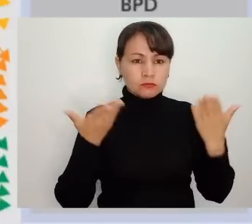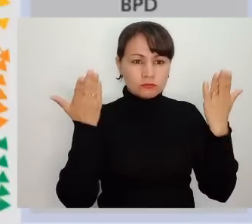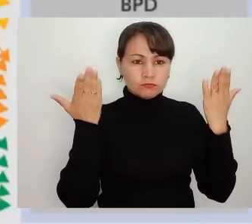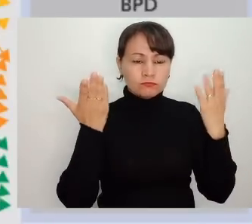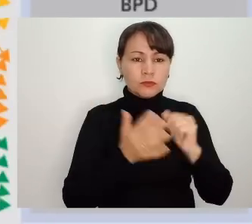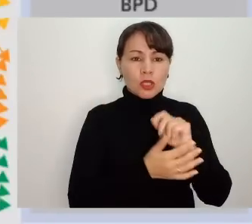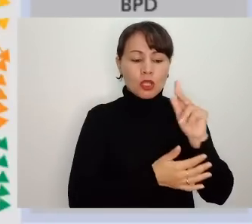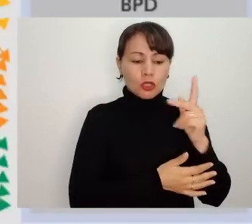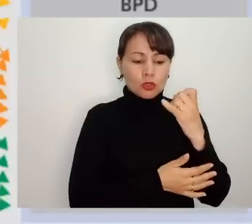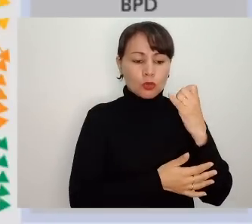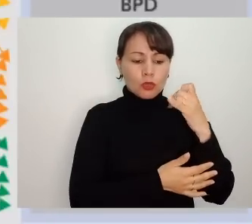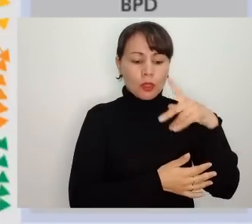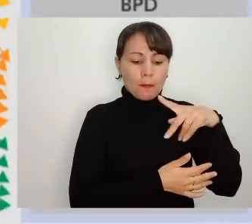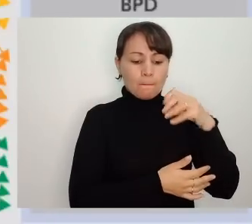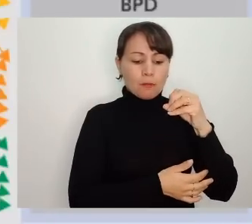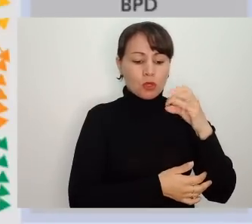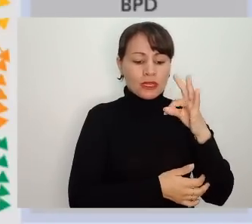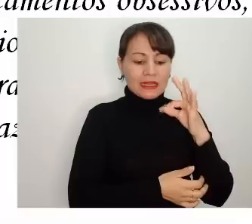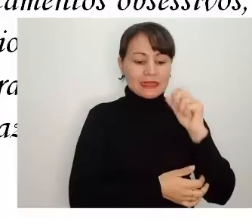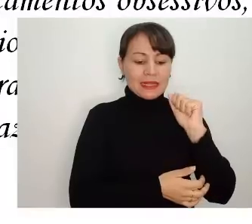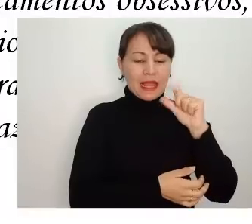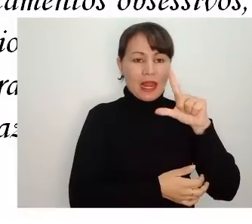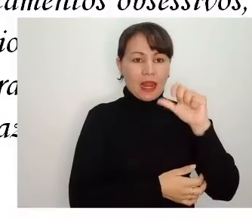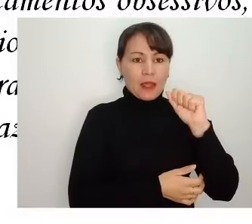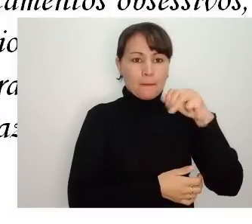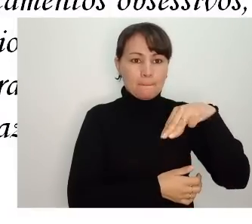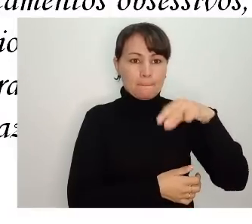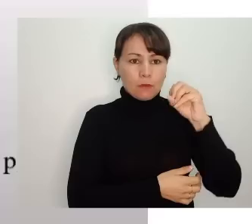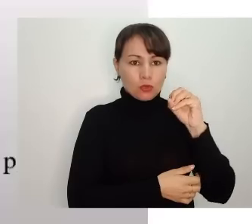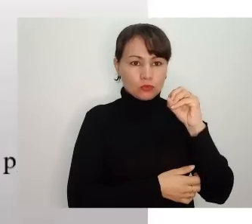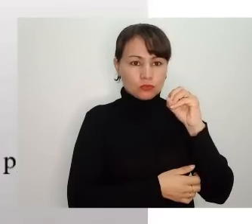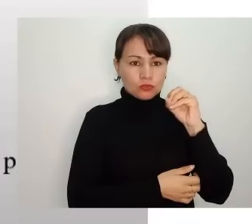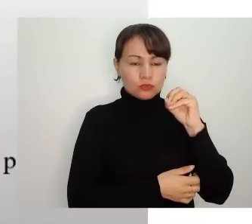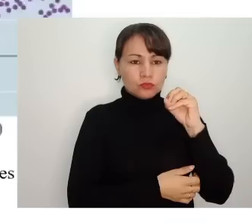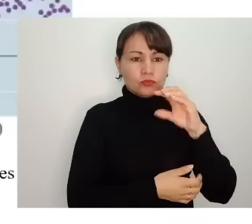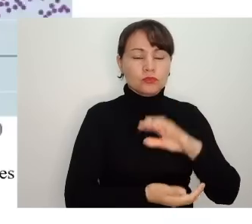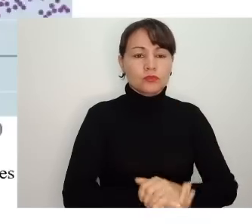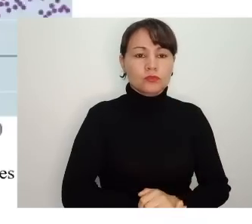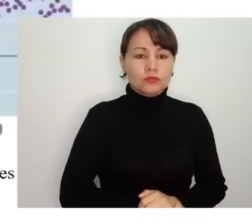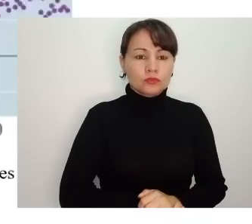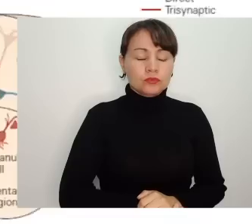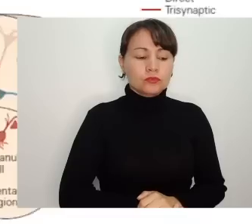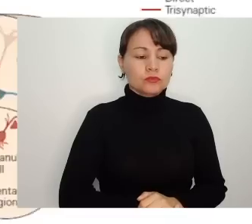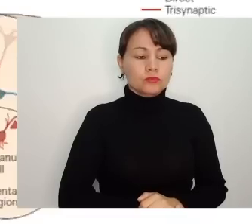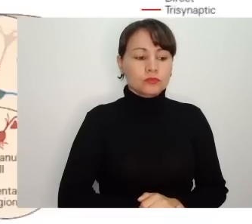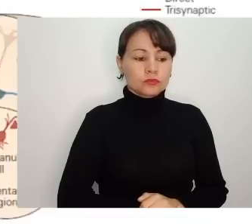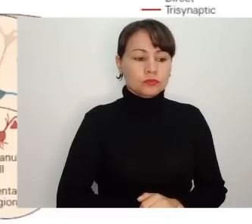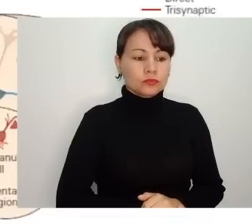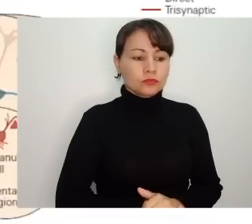produzido no hipotálamo. Tá? Onde é que fica localizado o hipotálamo?